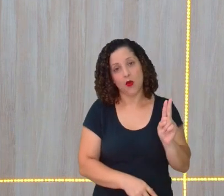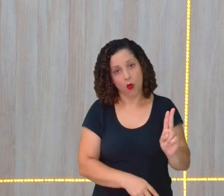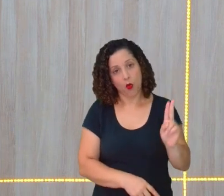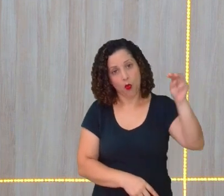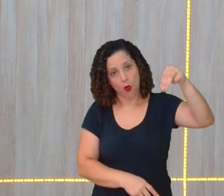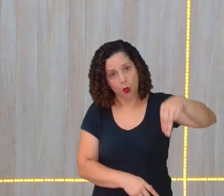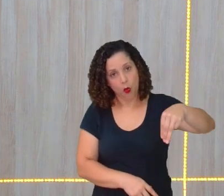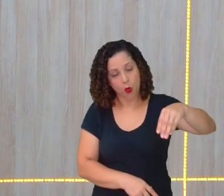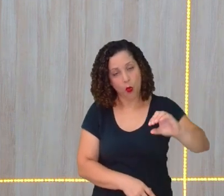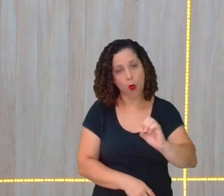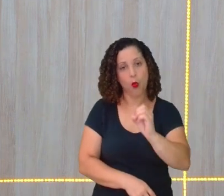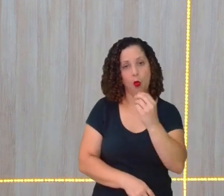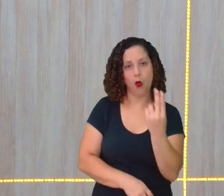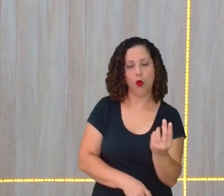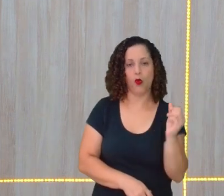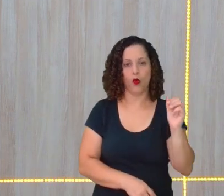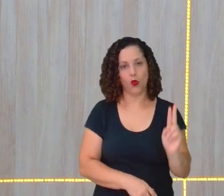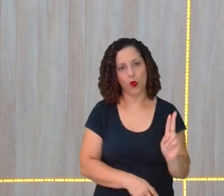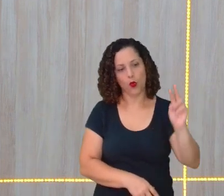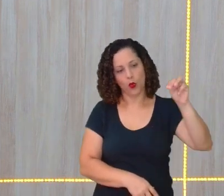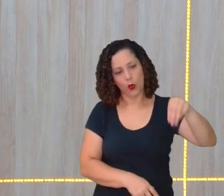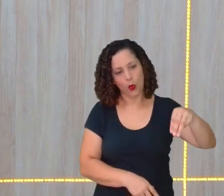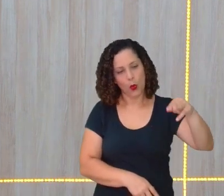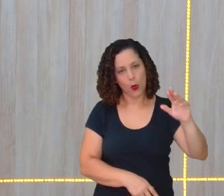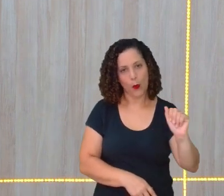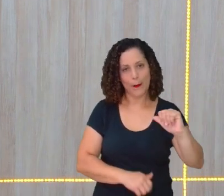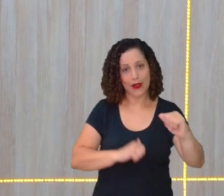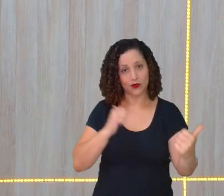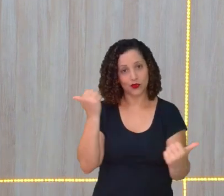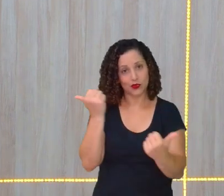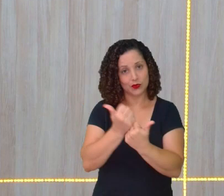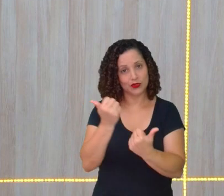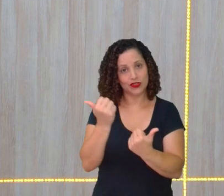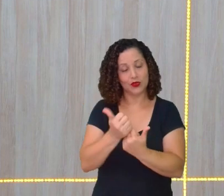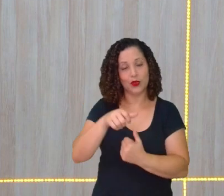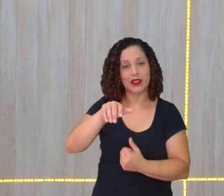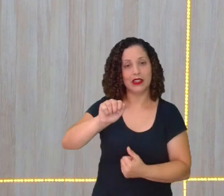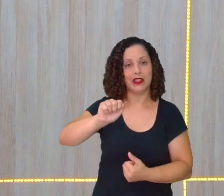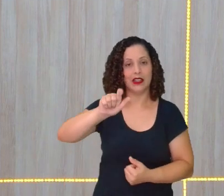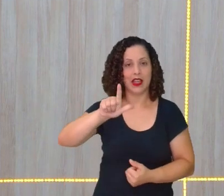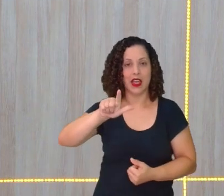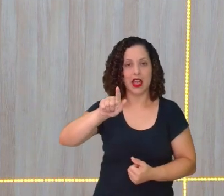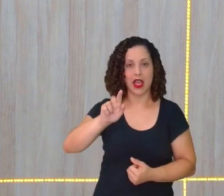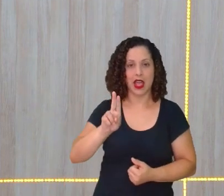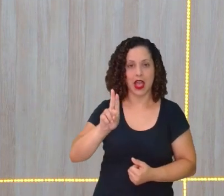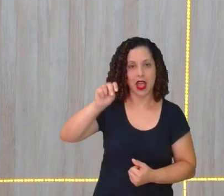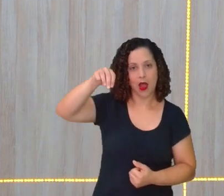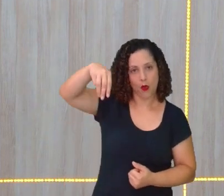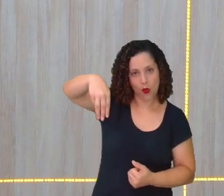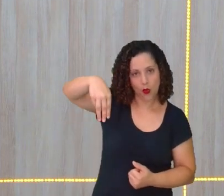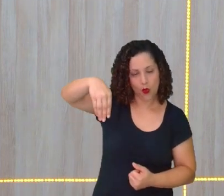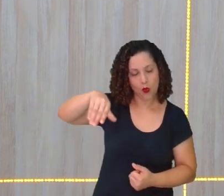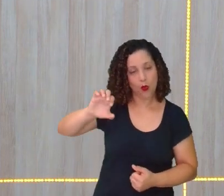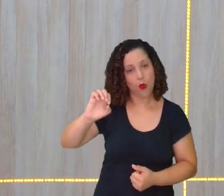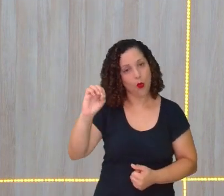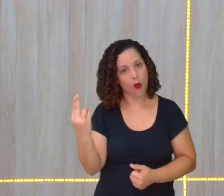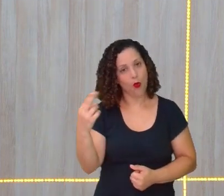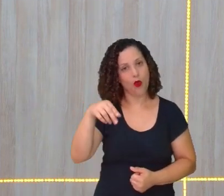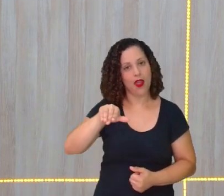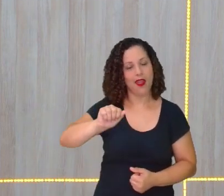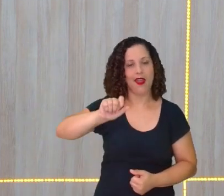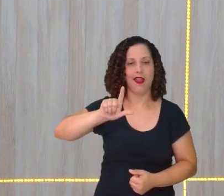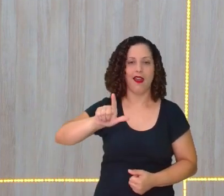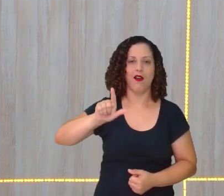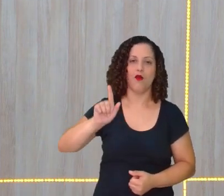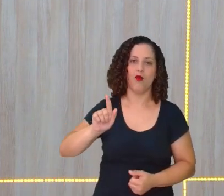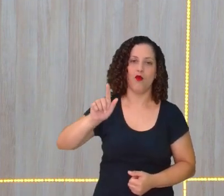algum, alguma, qualquer um ou qualquer uma. Quando você puder trocar esse um ou